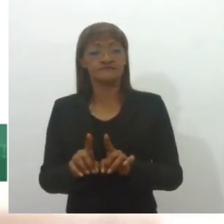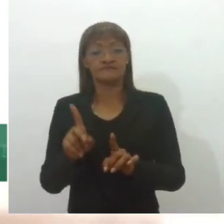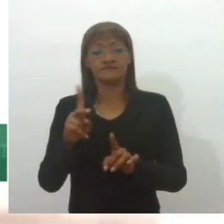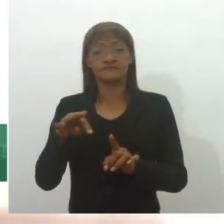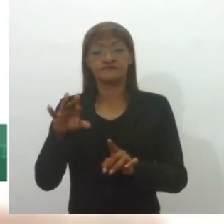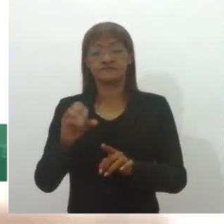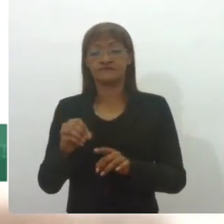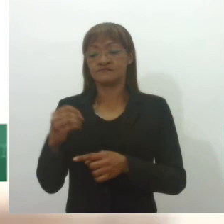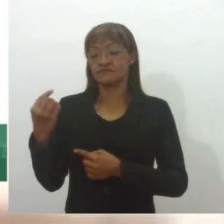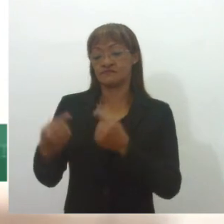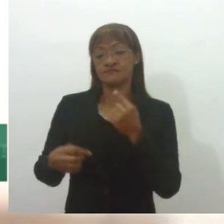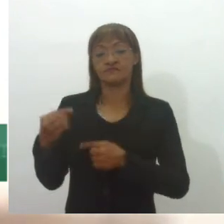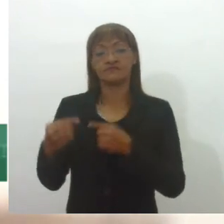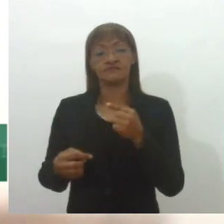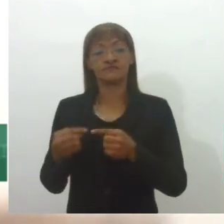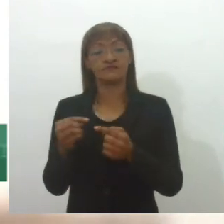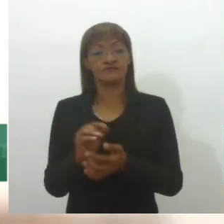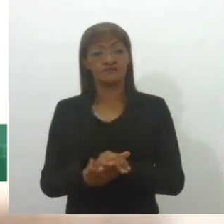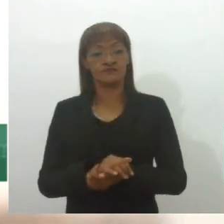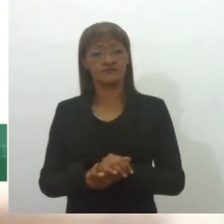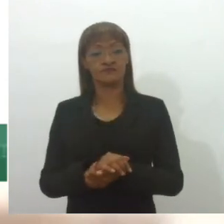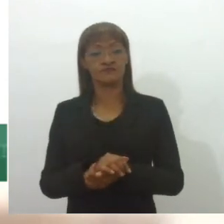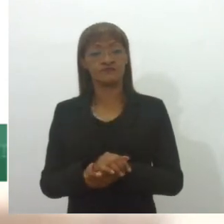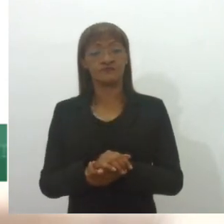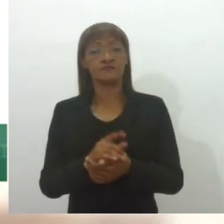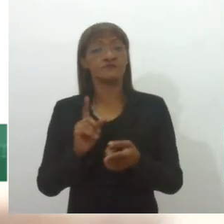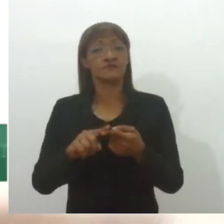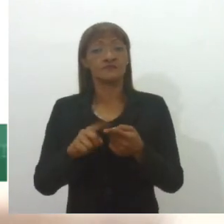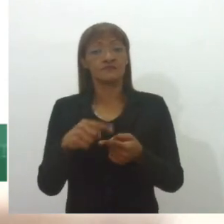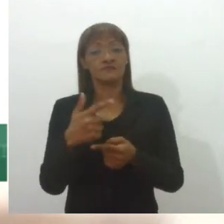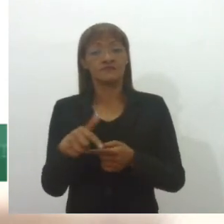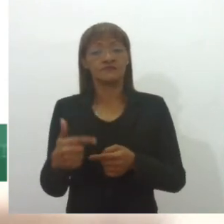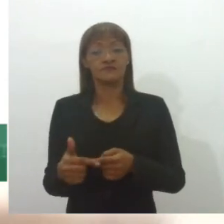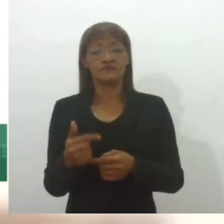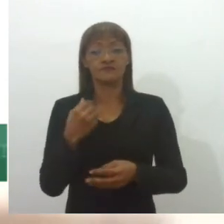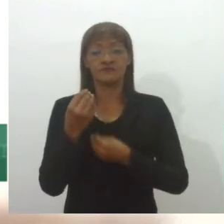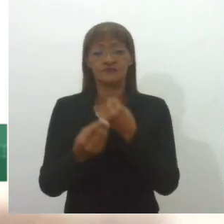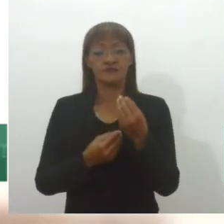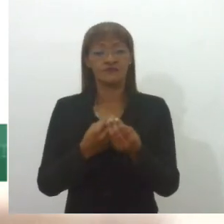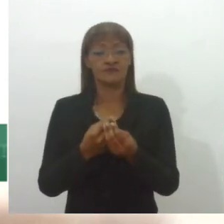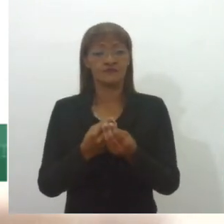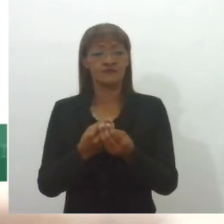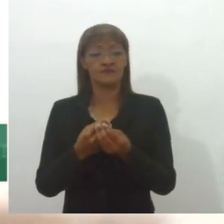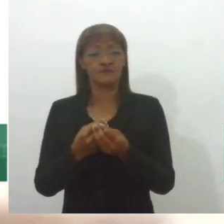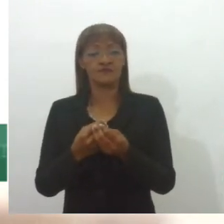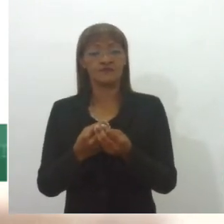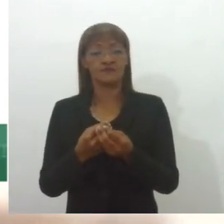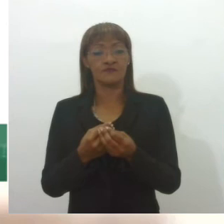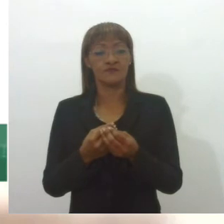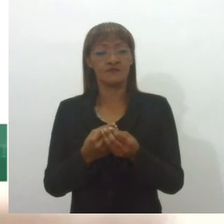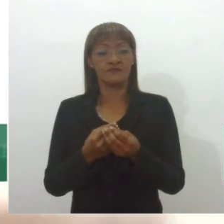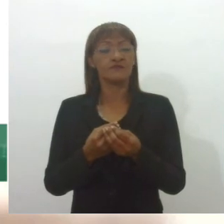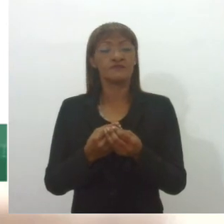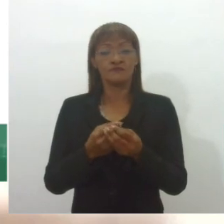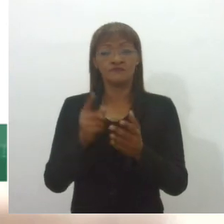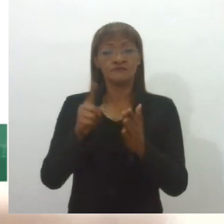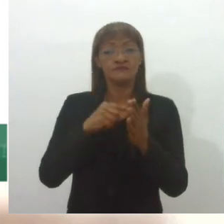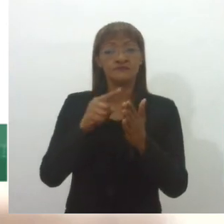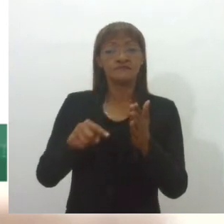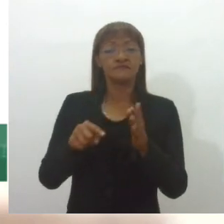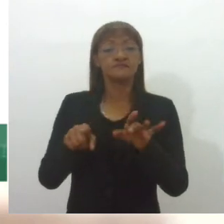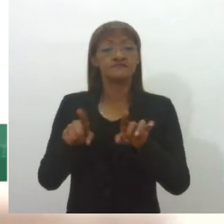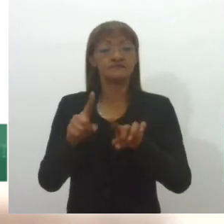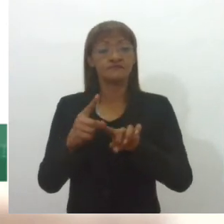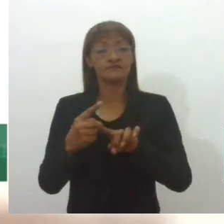teria o argumento do impacto econômico nas contas públicas da União, porque é uma questão